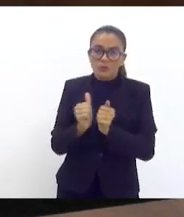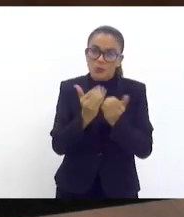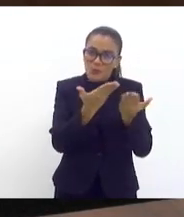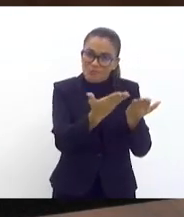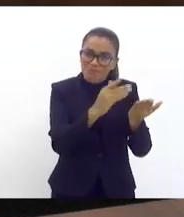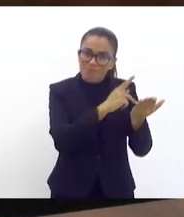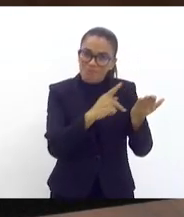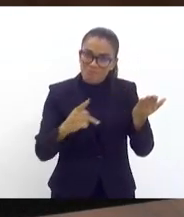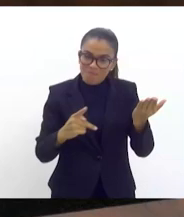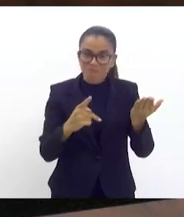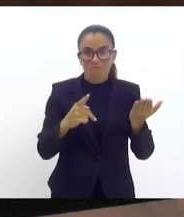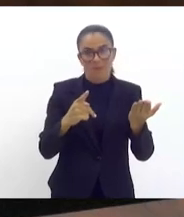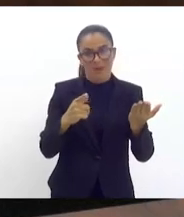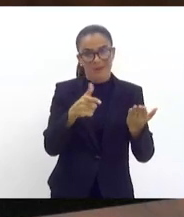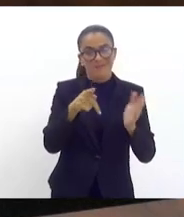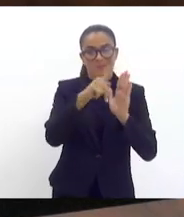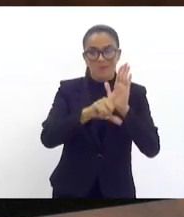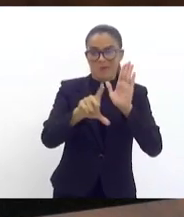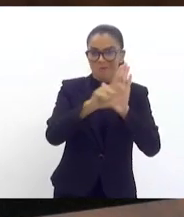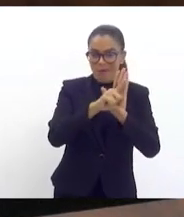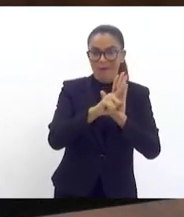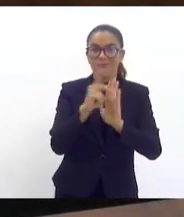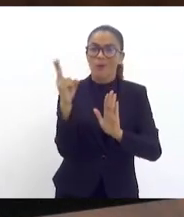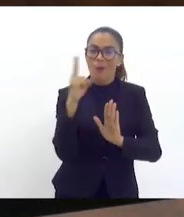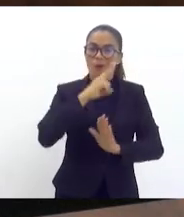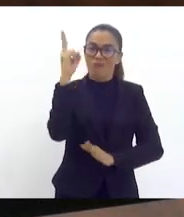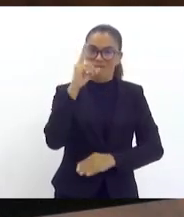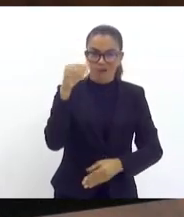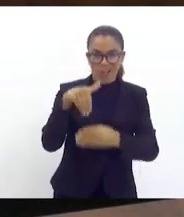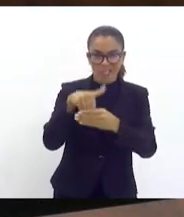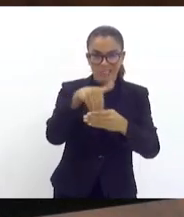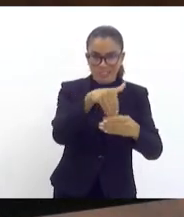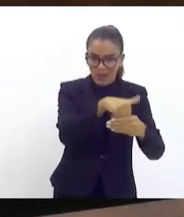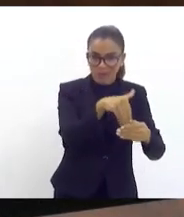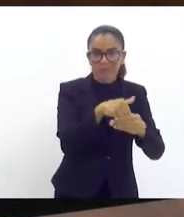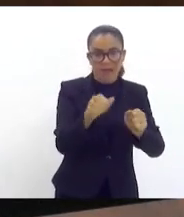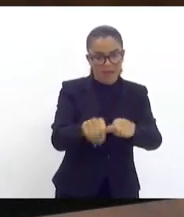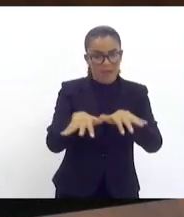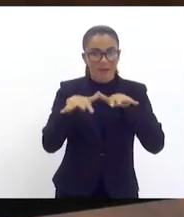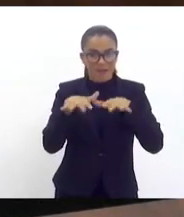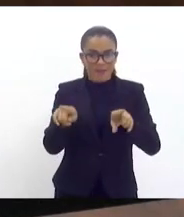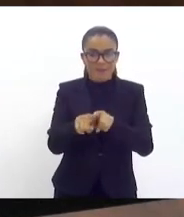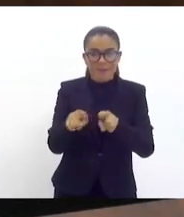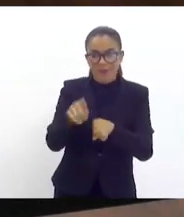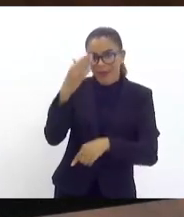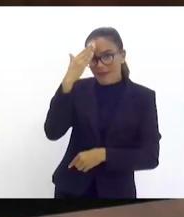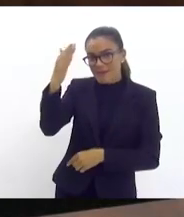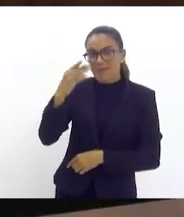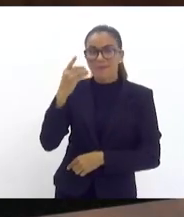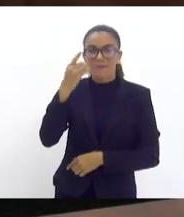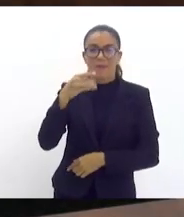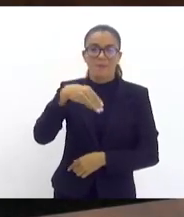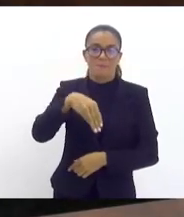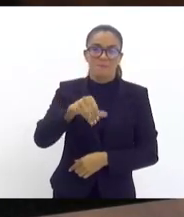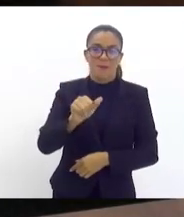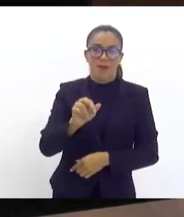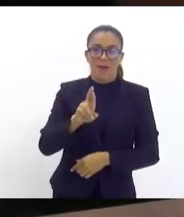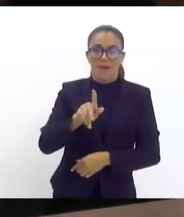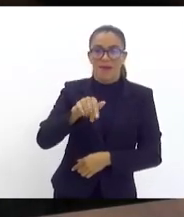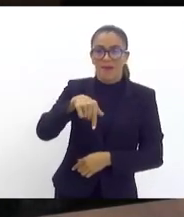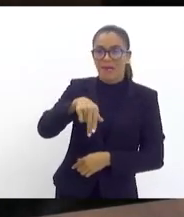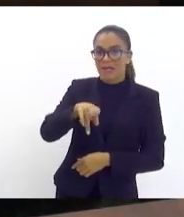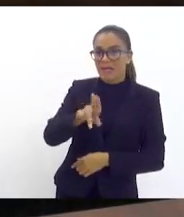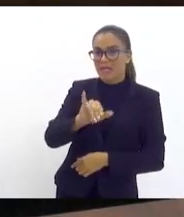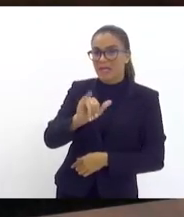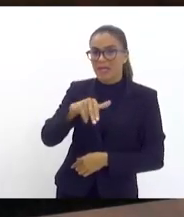Excelência, para que esse projeto viesse em regime de urgência para esse plenário. Agradecer ao deputado Marquins pela colaboração sempre